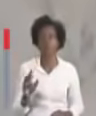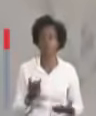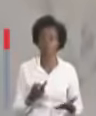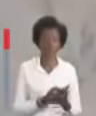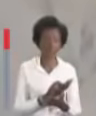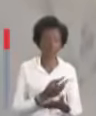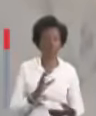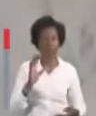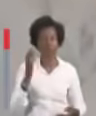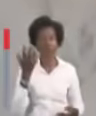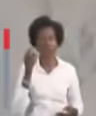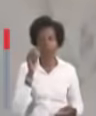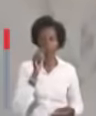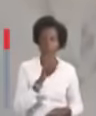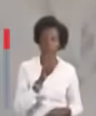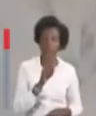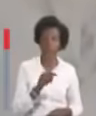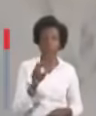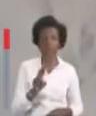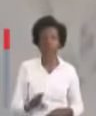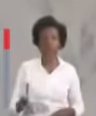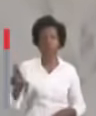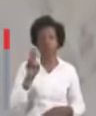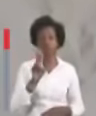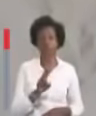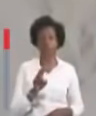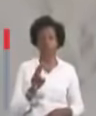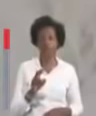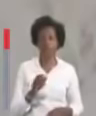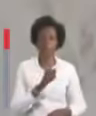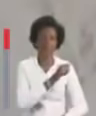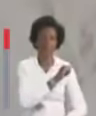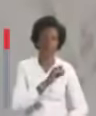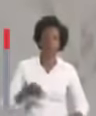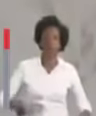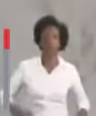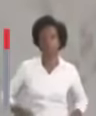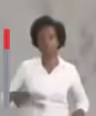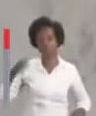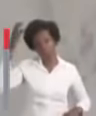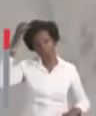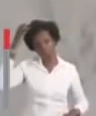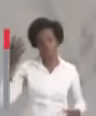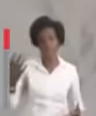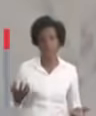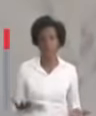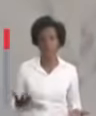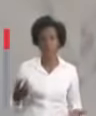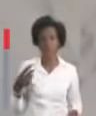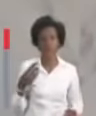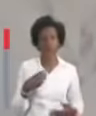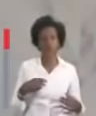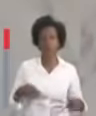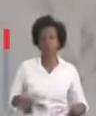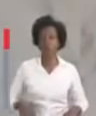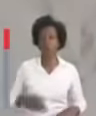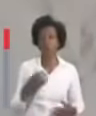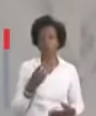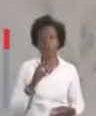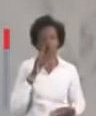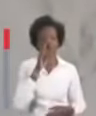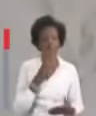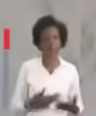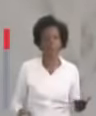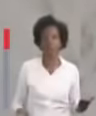irregularidade dessas universidades os alunos tenho que pagar um preço altíssimo em